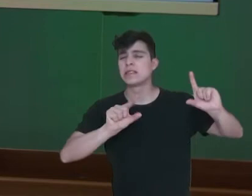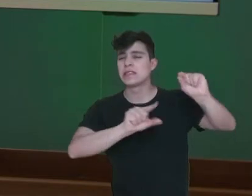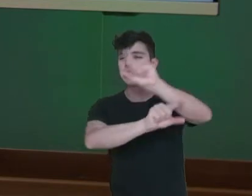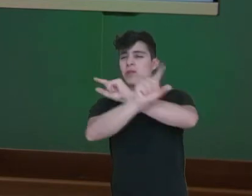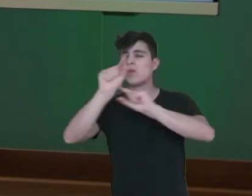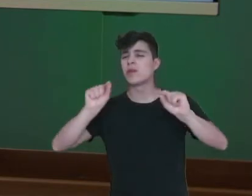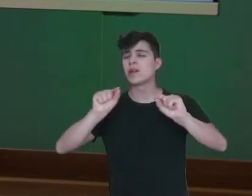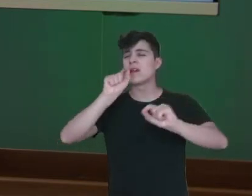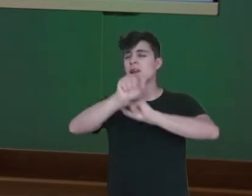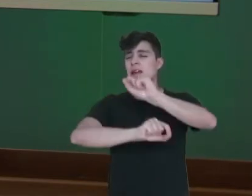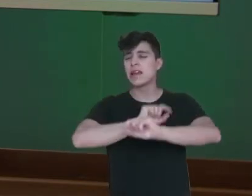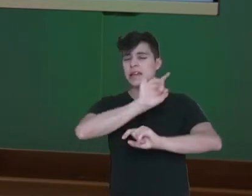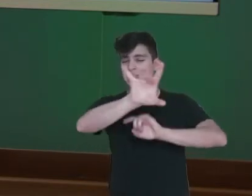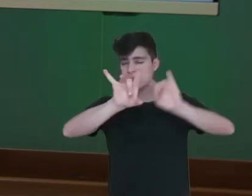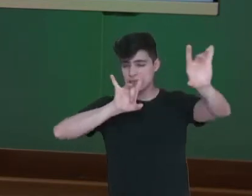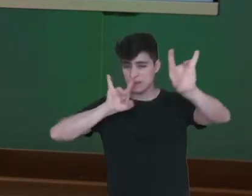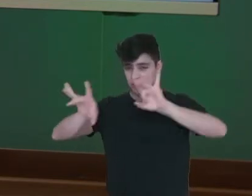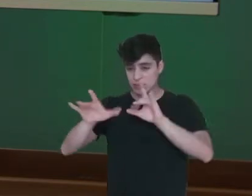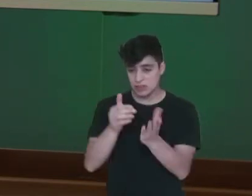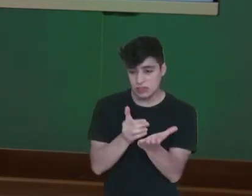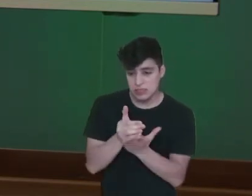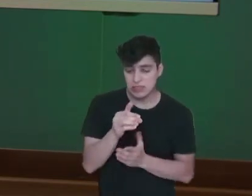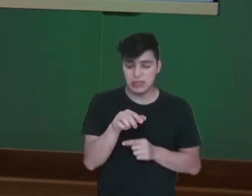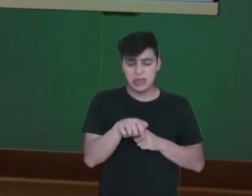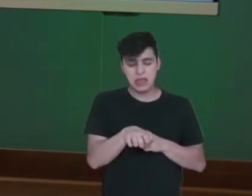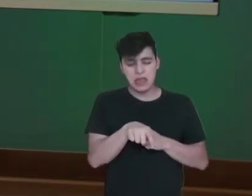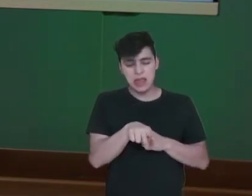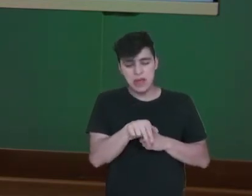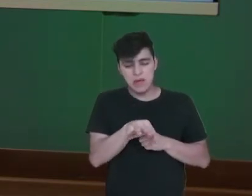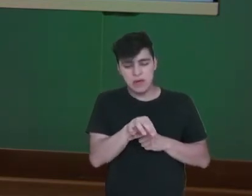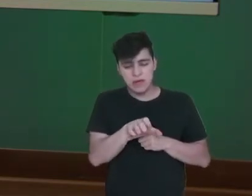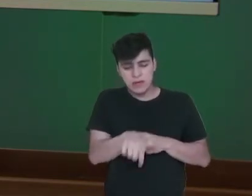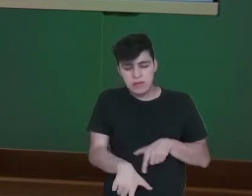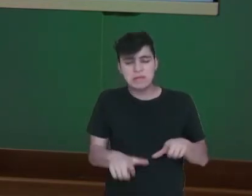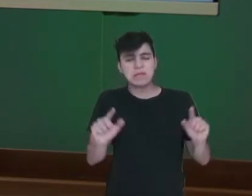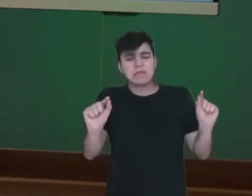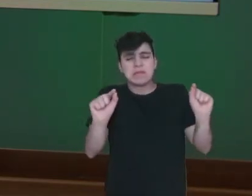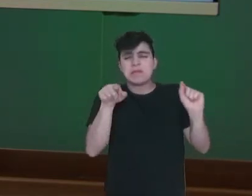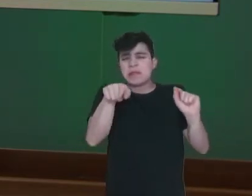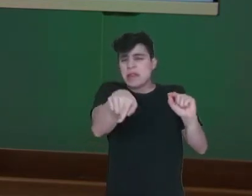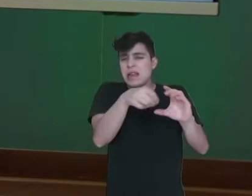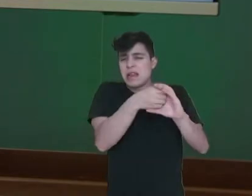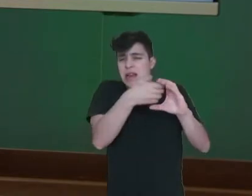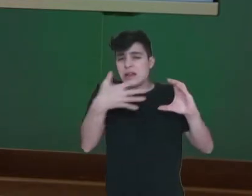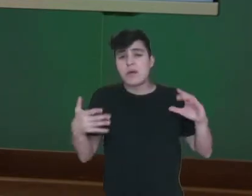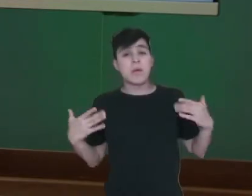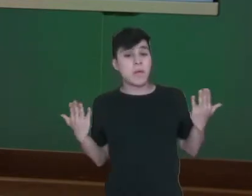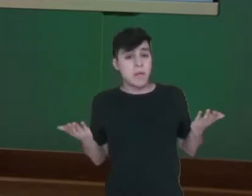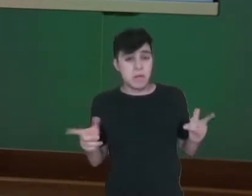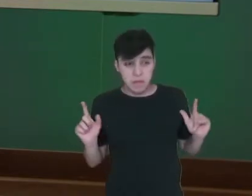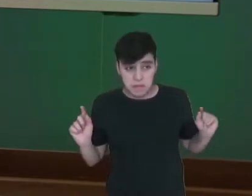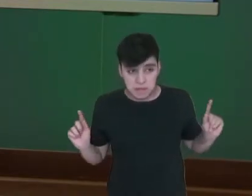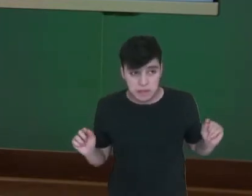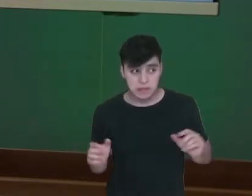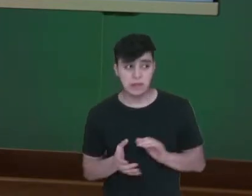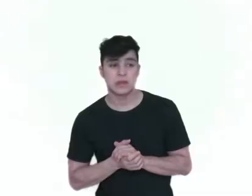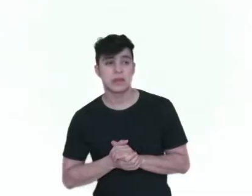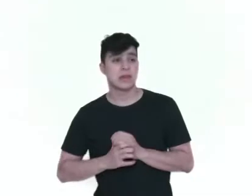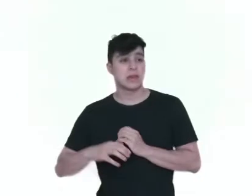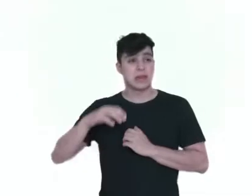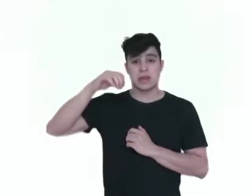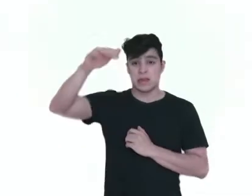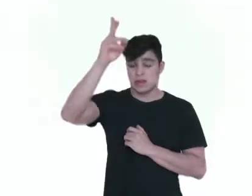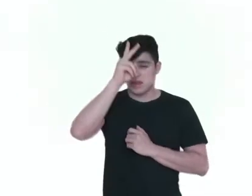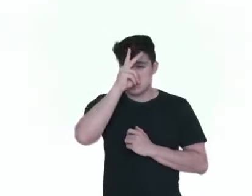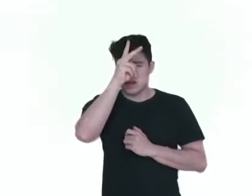tipos climáticos, começando pelo equatorial. O que nós vamos ter de característica do clima equatorial? É predominante